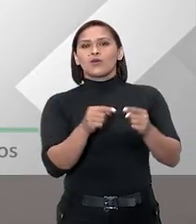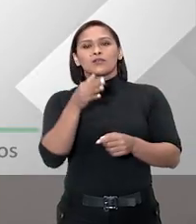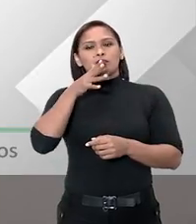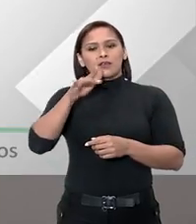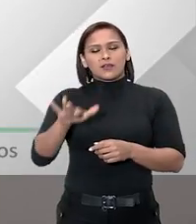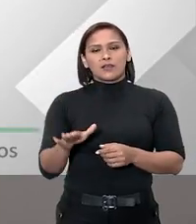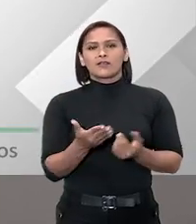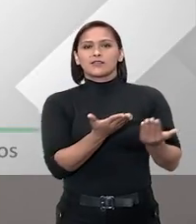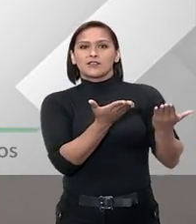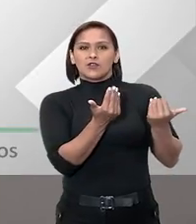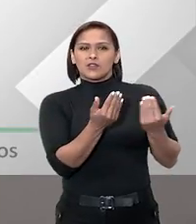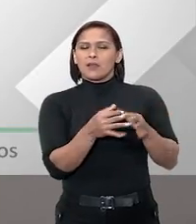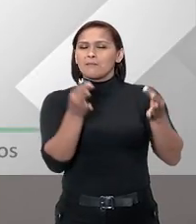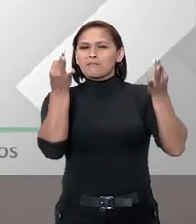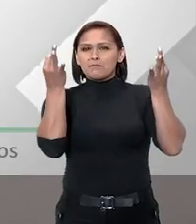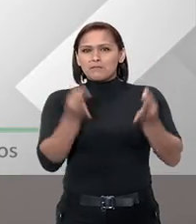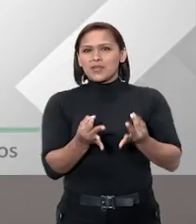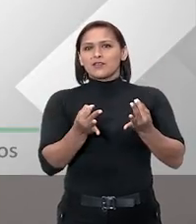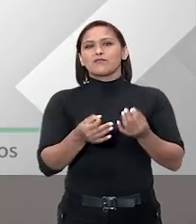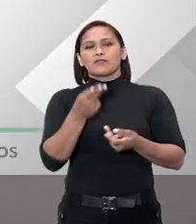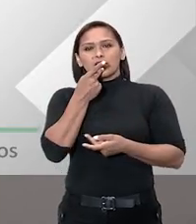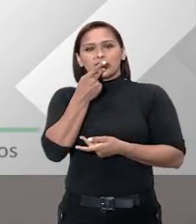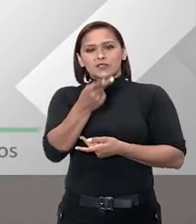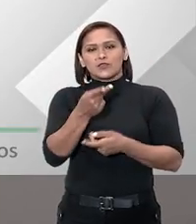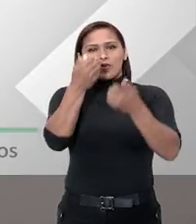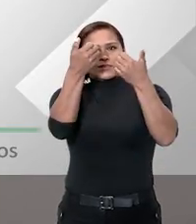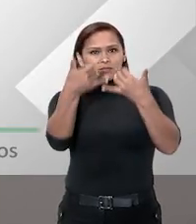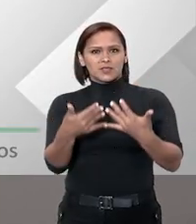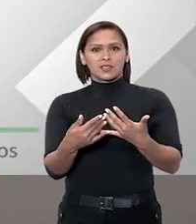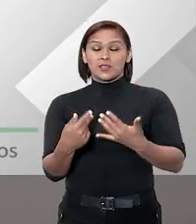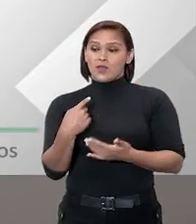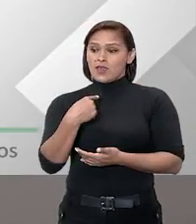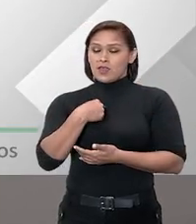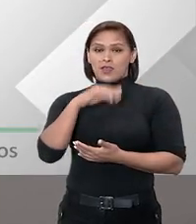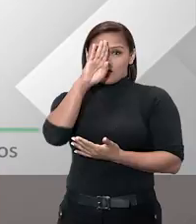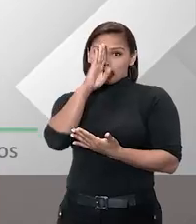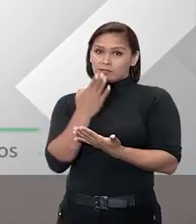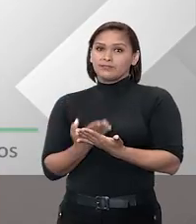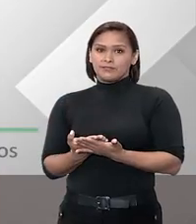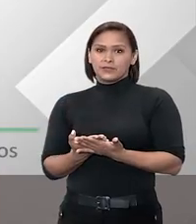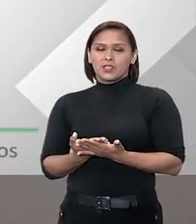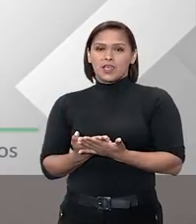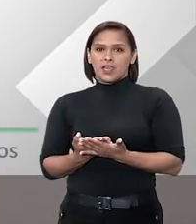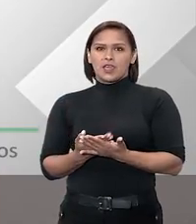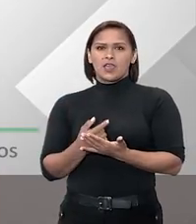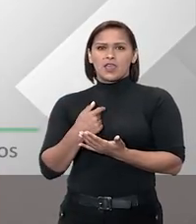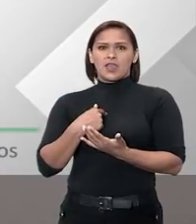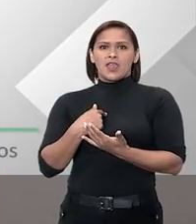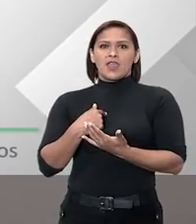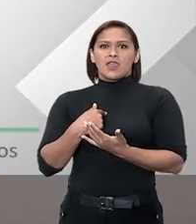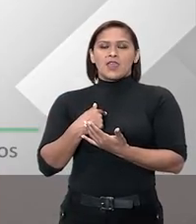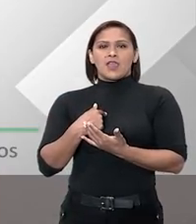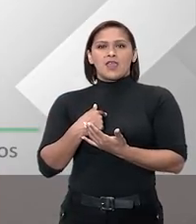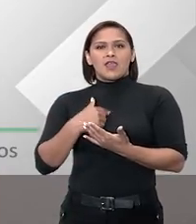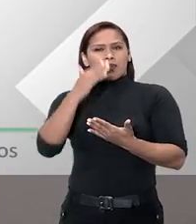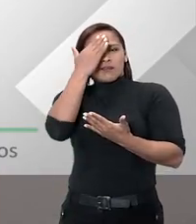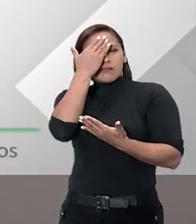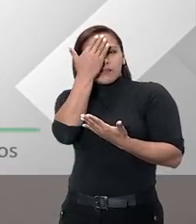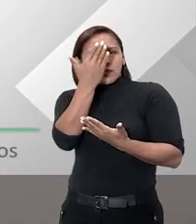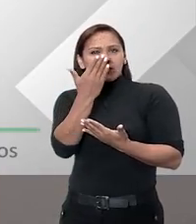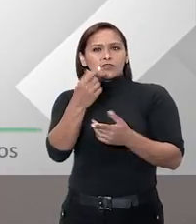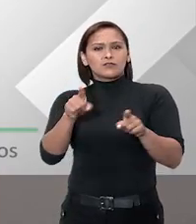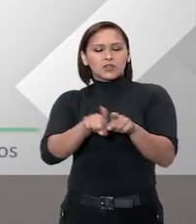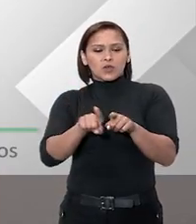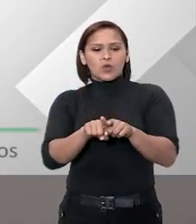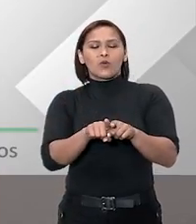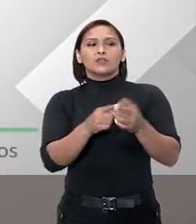e adolescente. Perfeito, seu doutor Flávio. Isso é, para mim, muito muito gratificante enquanto